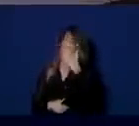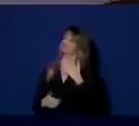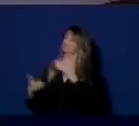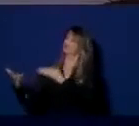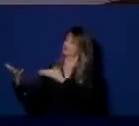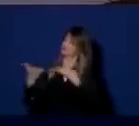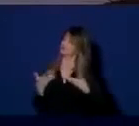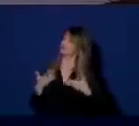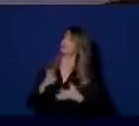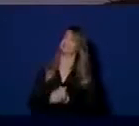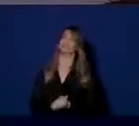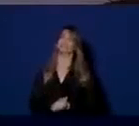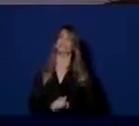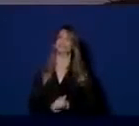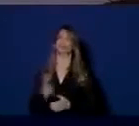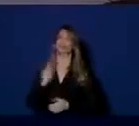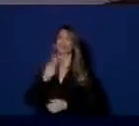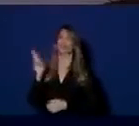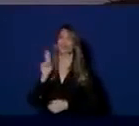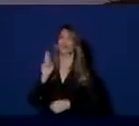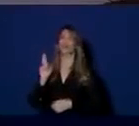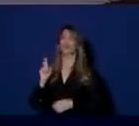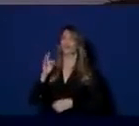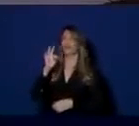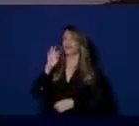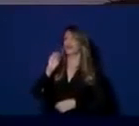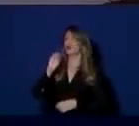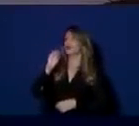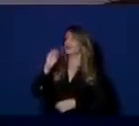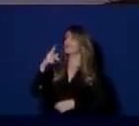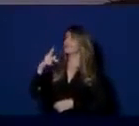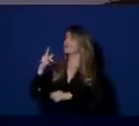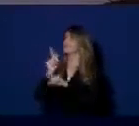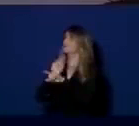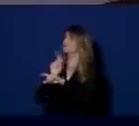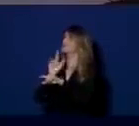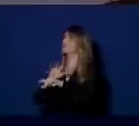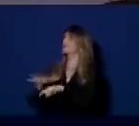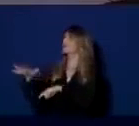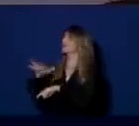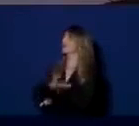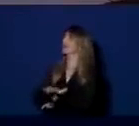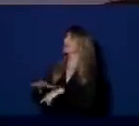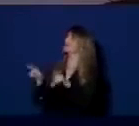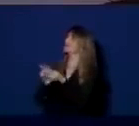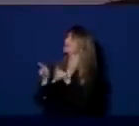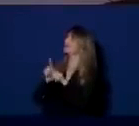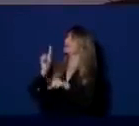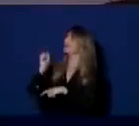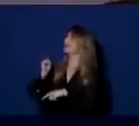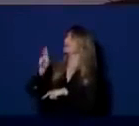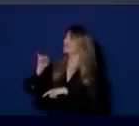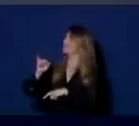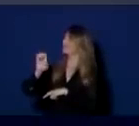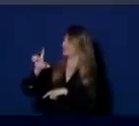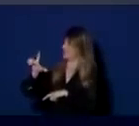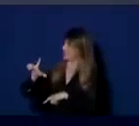o nome do painel. O nome completo era Top Gestores do Mercado e o Daniel. Então,